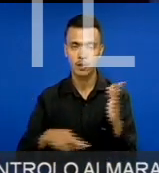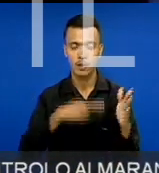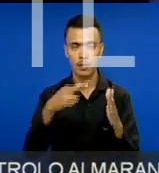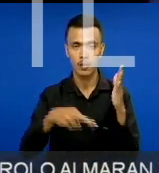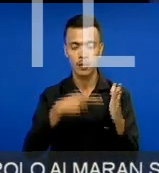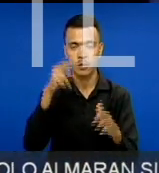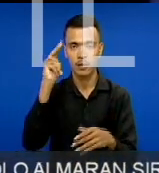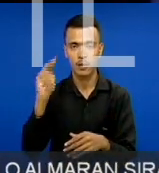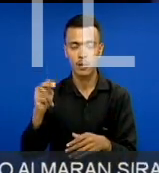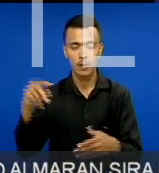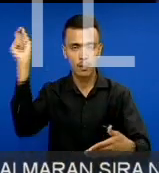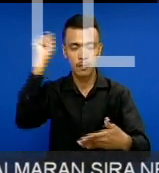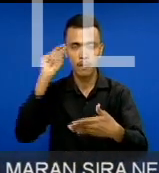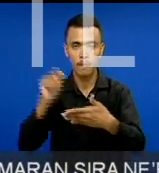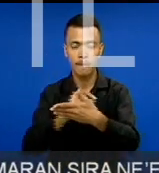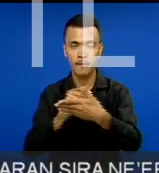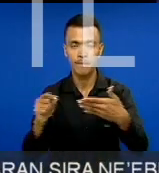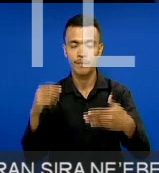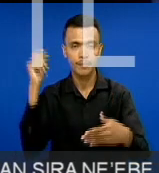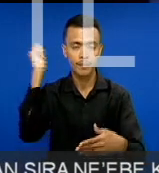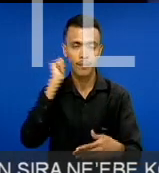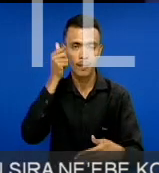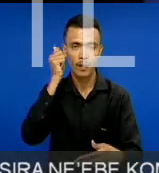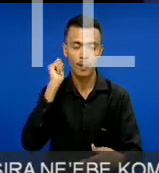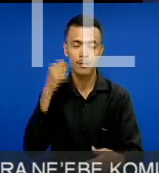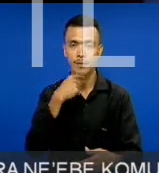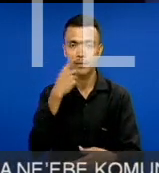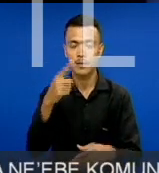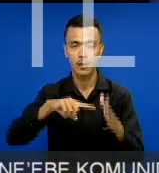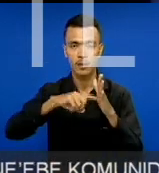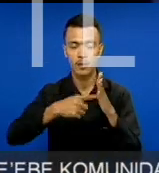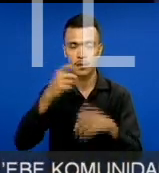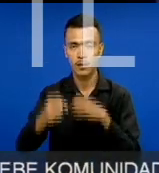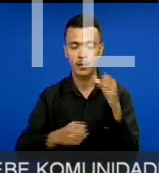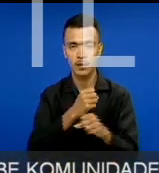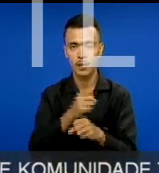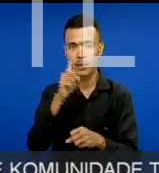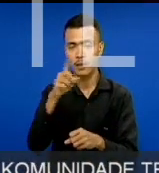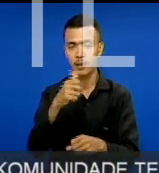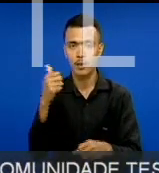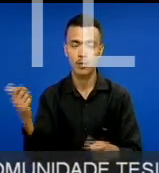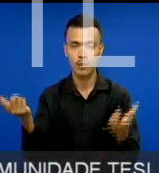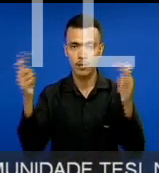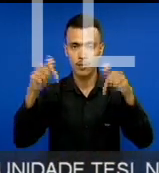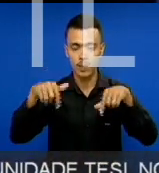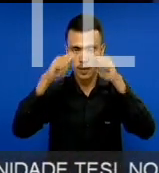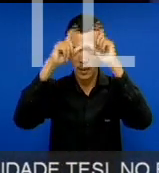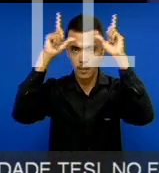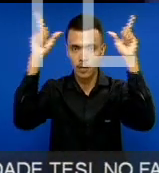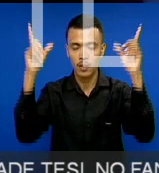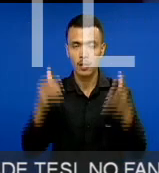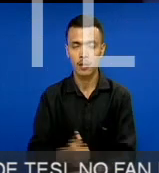nya. Secretário-Geral confirma husitinan idakotuk mai Timor-Leste atende ona